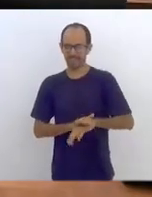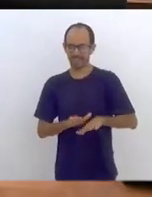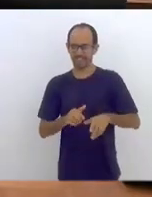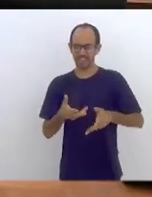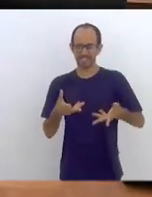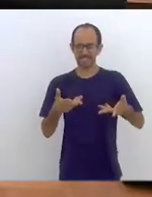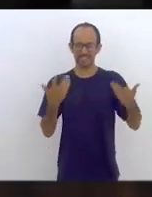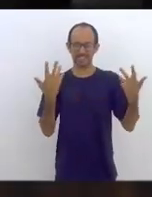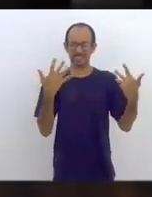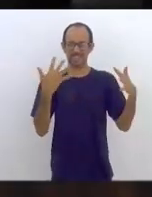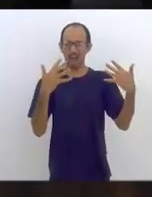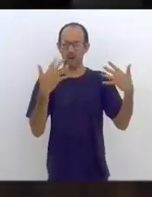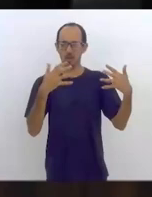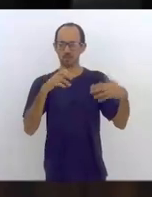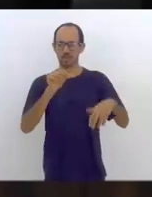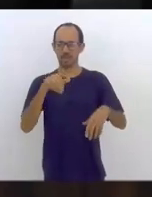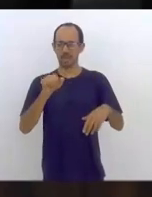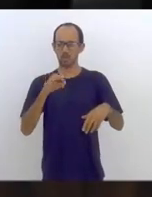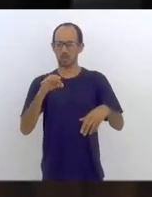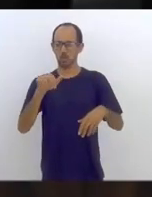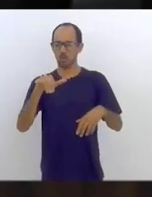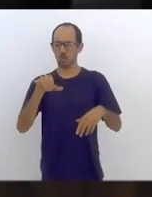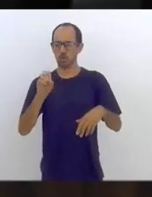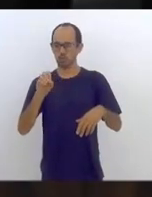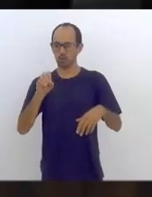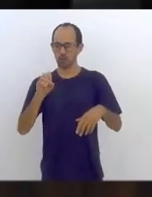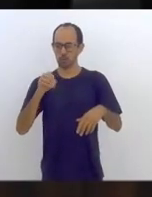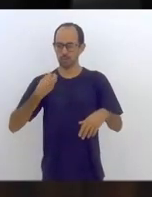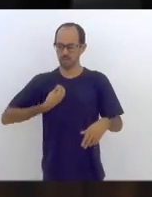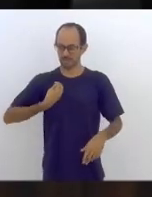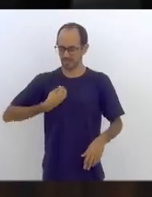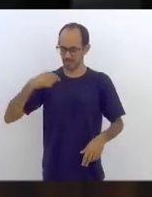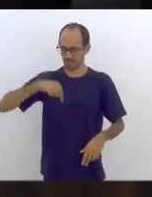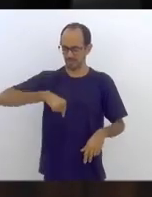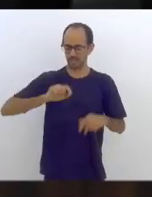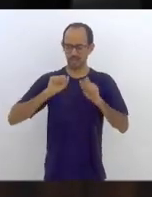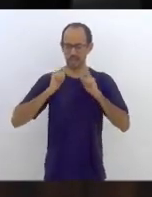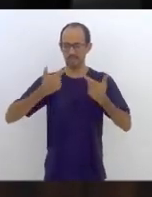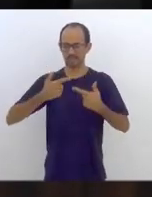Salve nosso querido Antônio Pitanga, presente na casa.